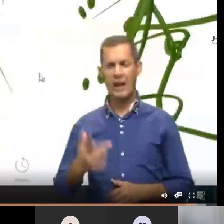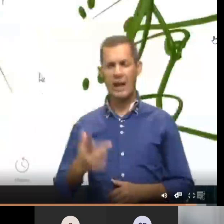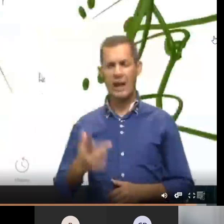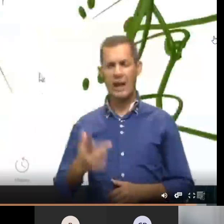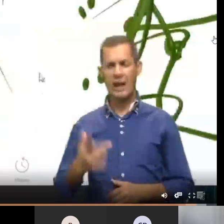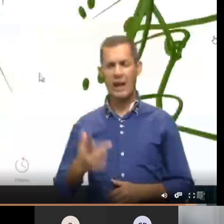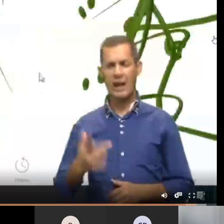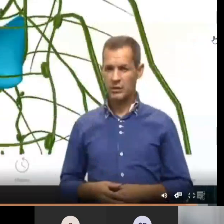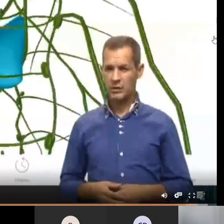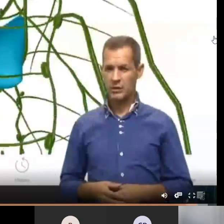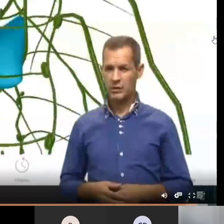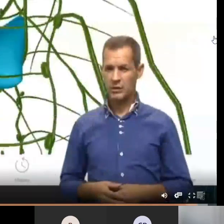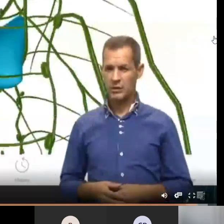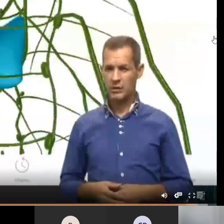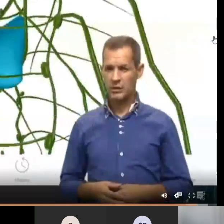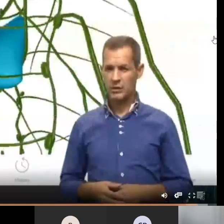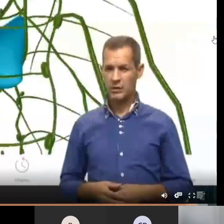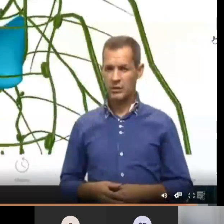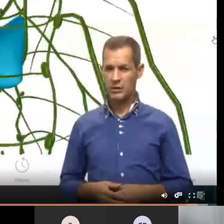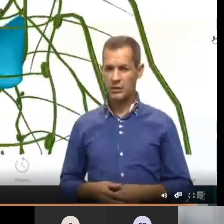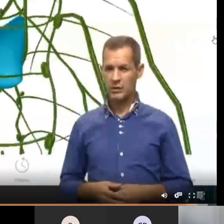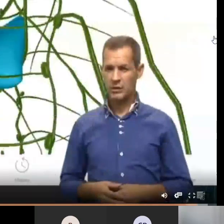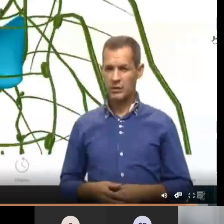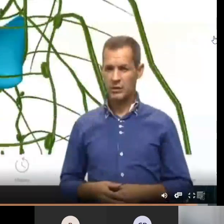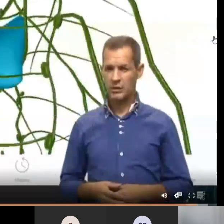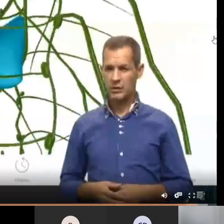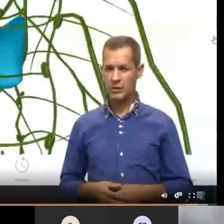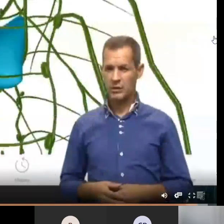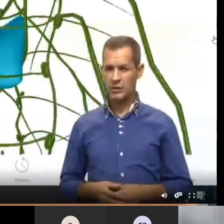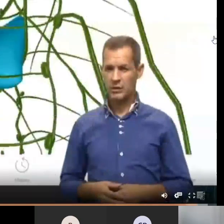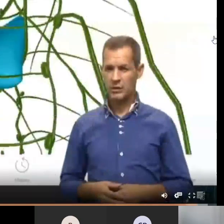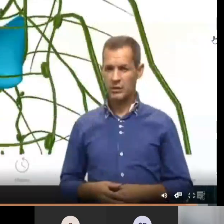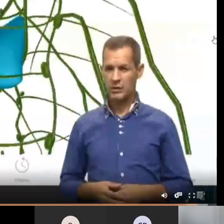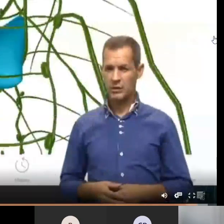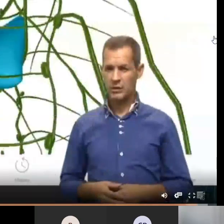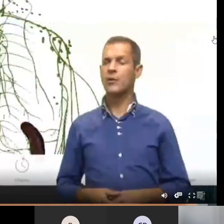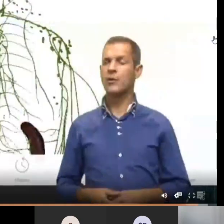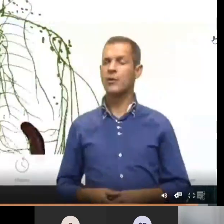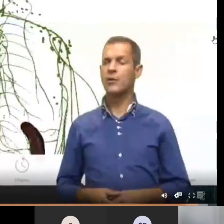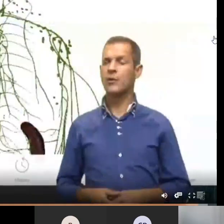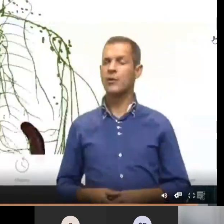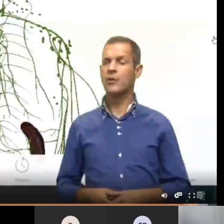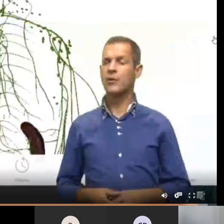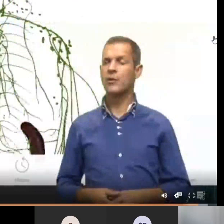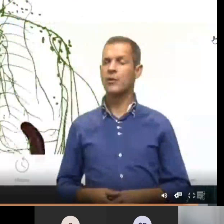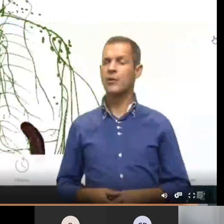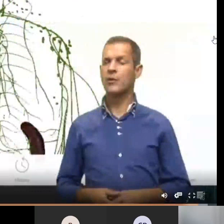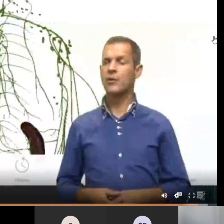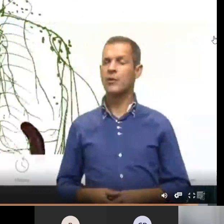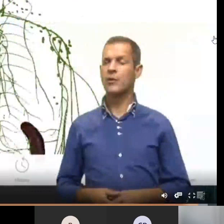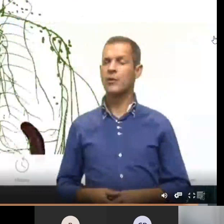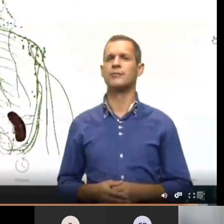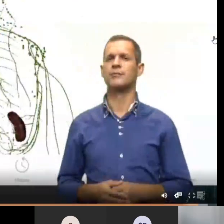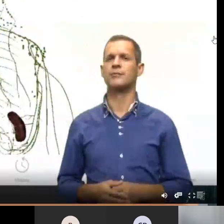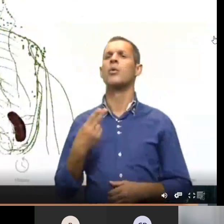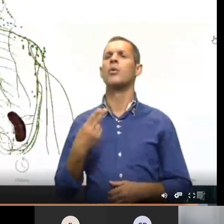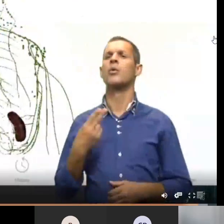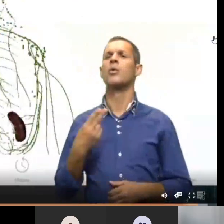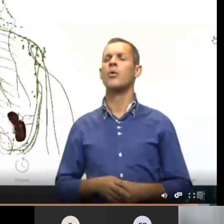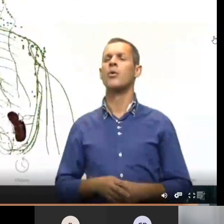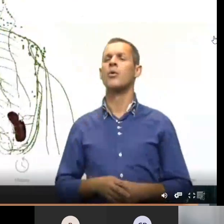em citotóxicos, ok? Então vamos sair aqui, dar um zoom out e verificar o